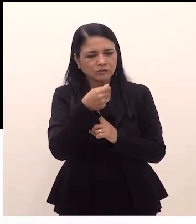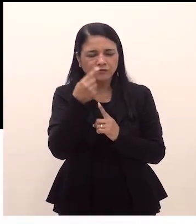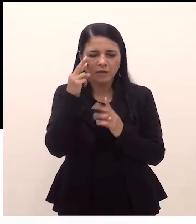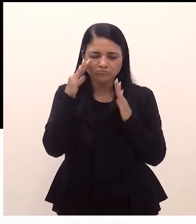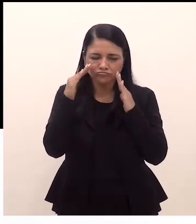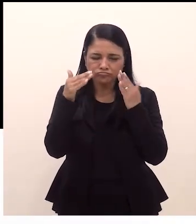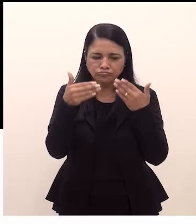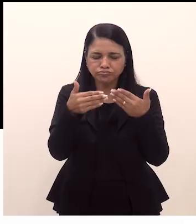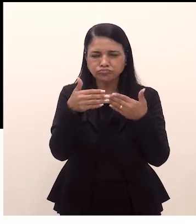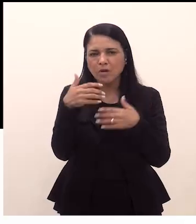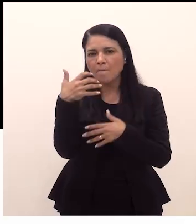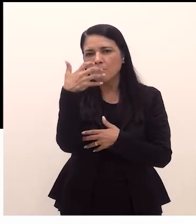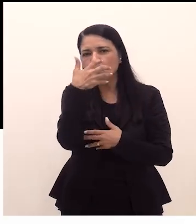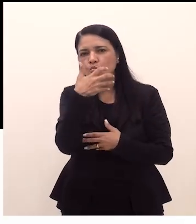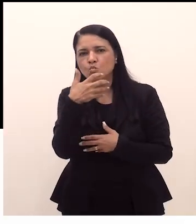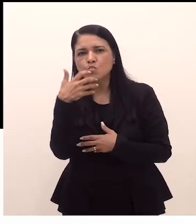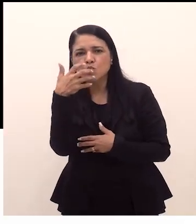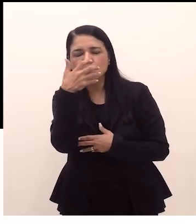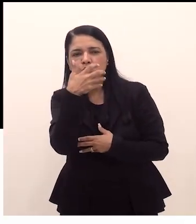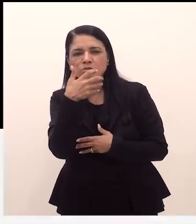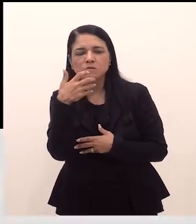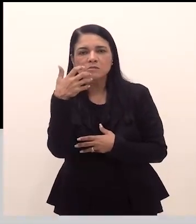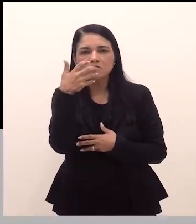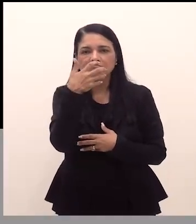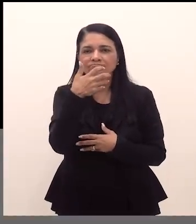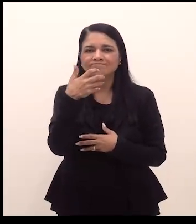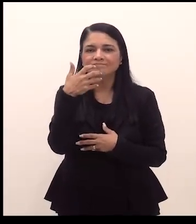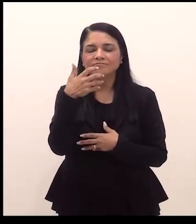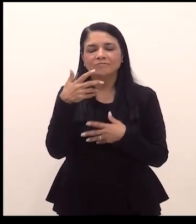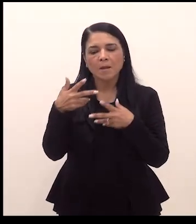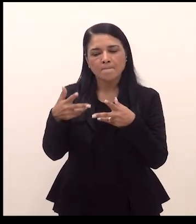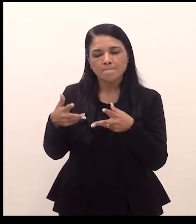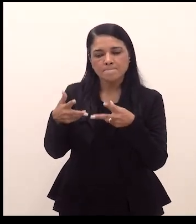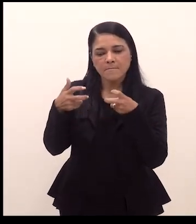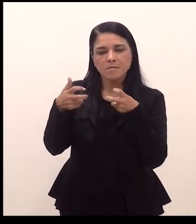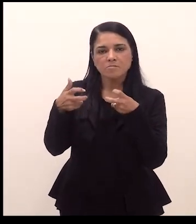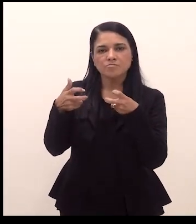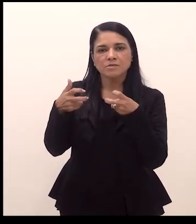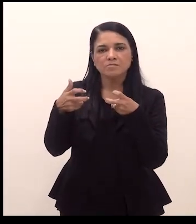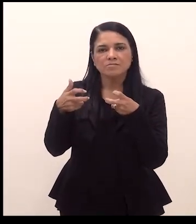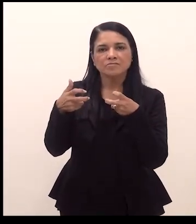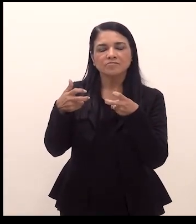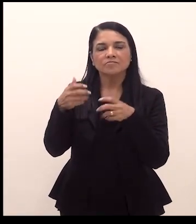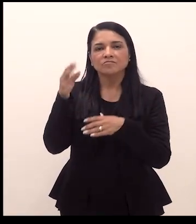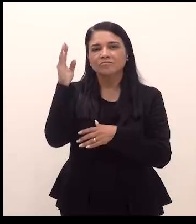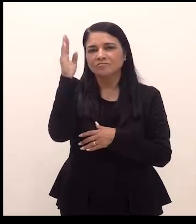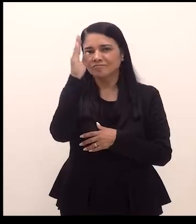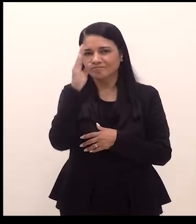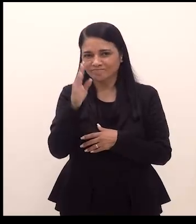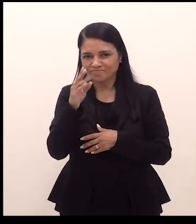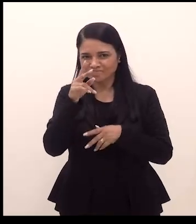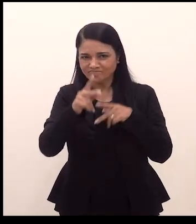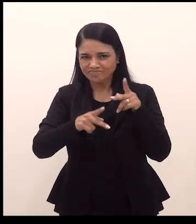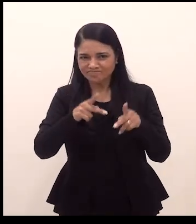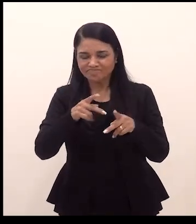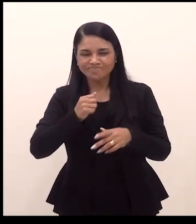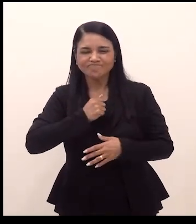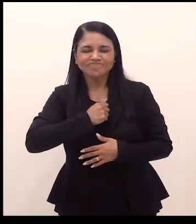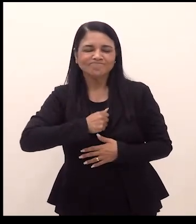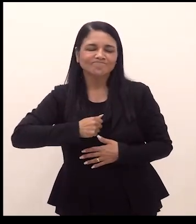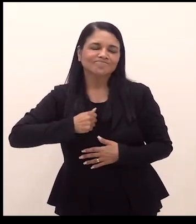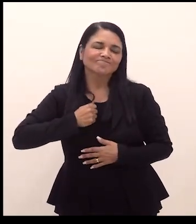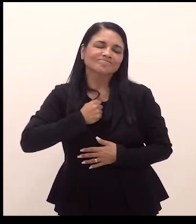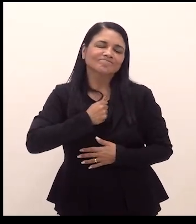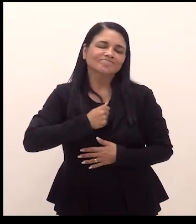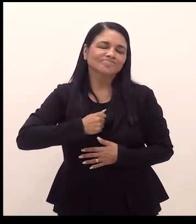né? Mas fui afunilando para música. Com o tempo eu percebi, na verdade, que o brasileiro é muito